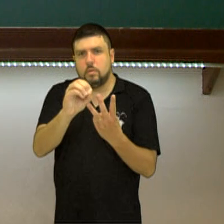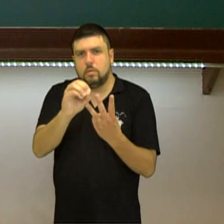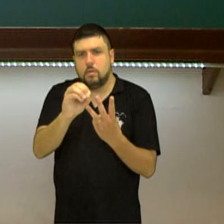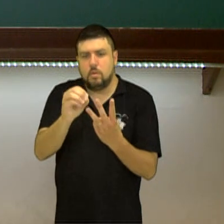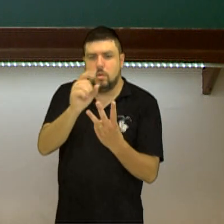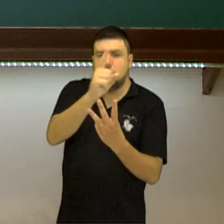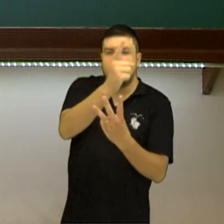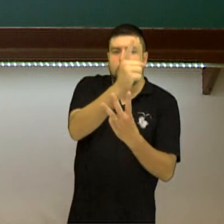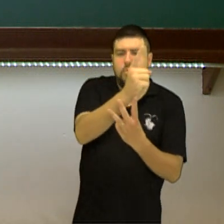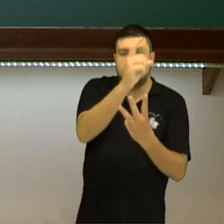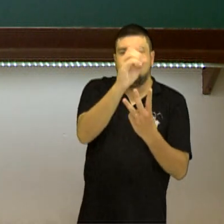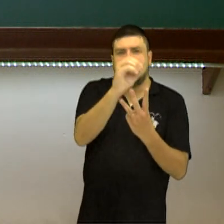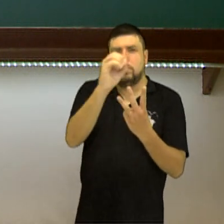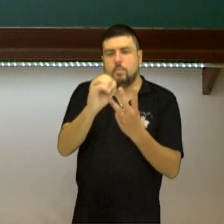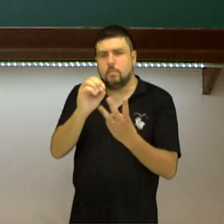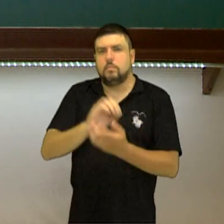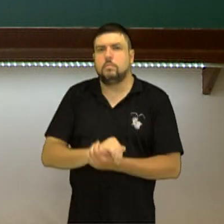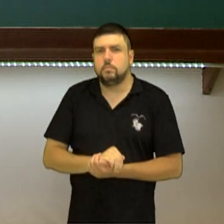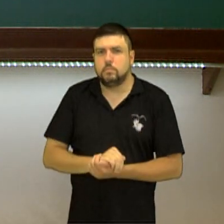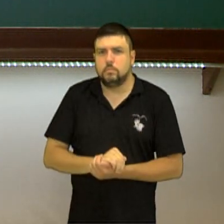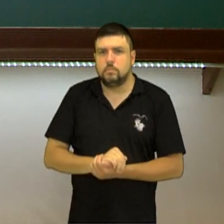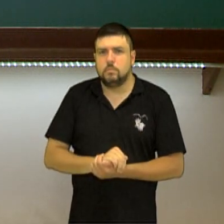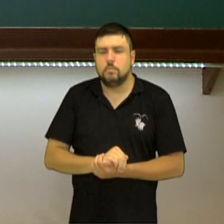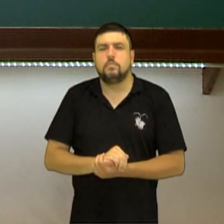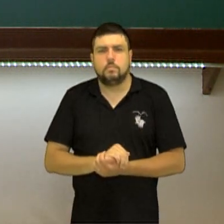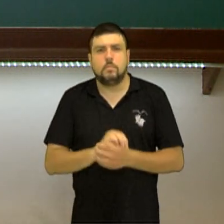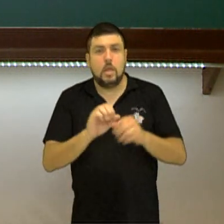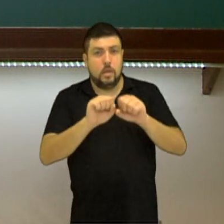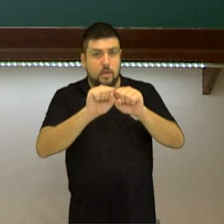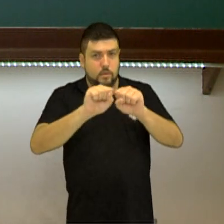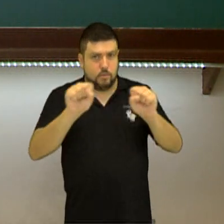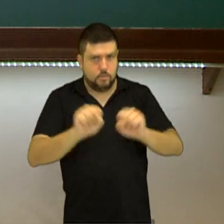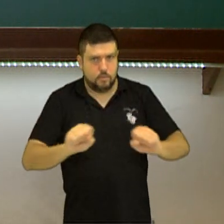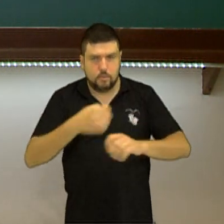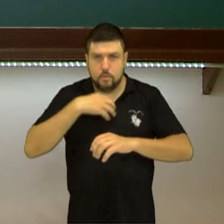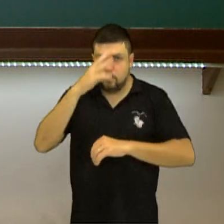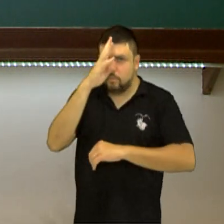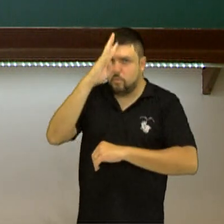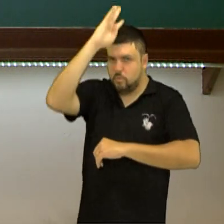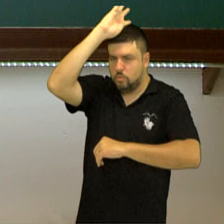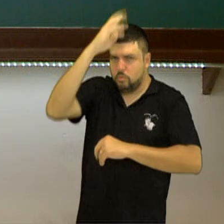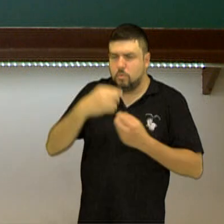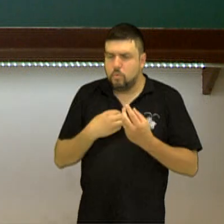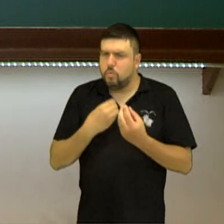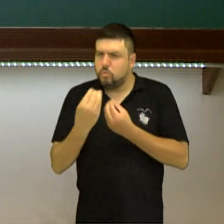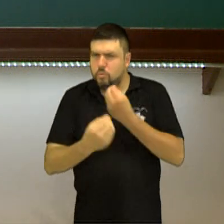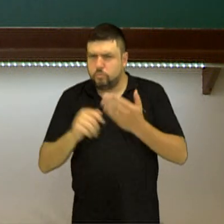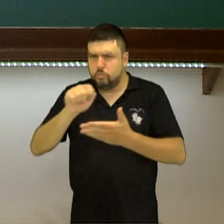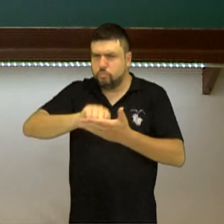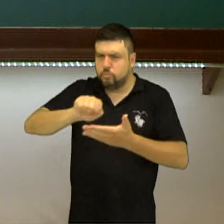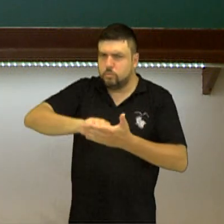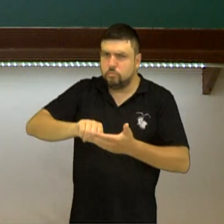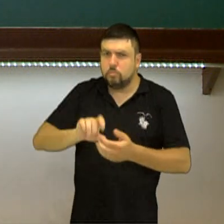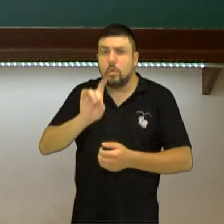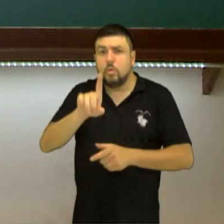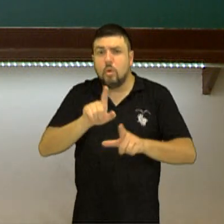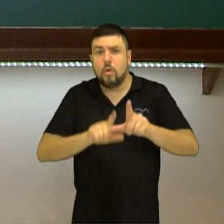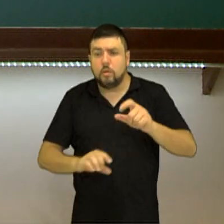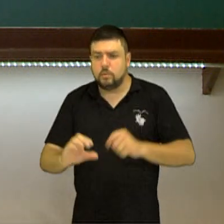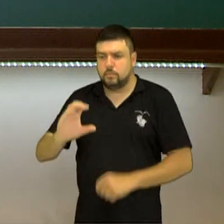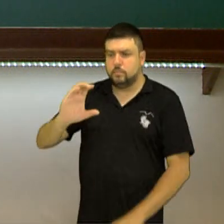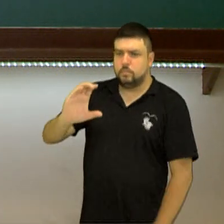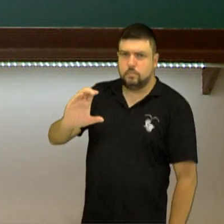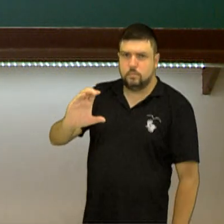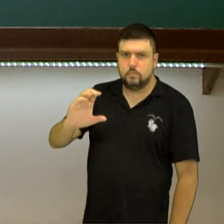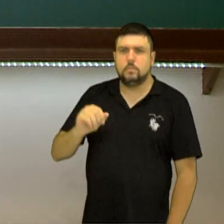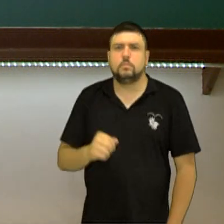usava apenas a letra C, tá? Parece melhor, mas é que o sistema romano não permitia fazer cálculos com tanta